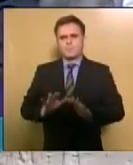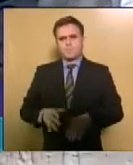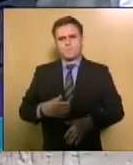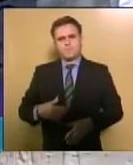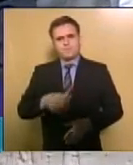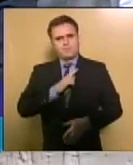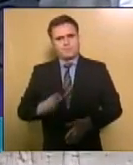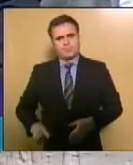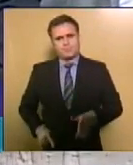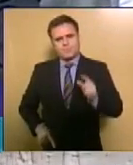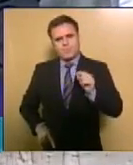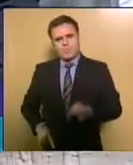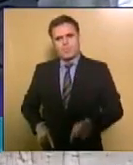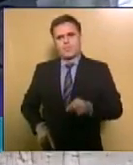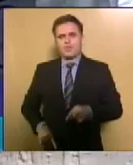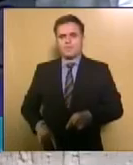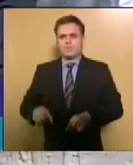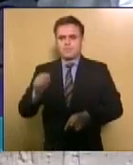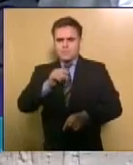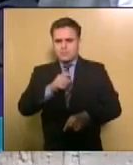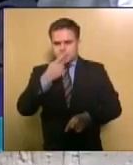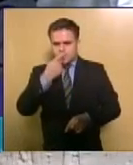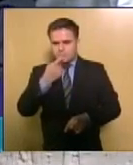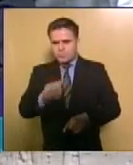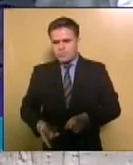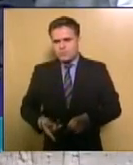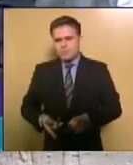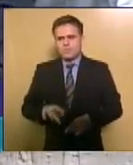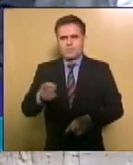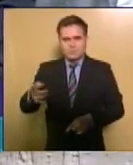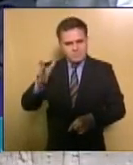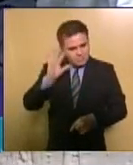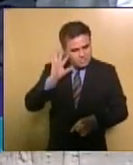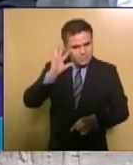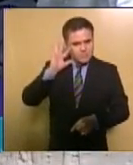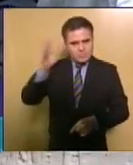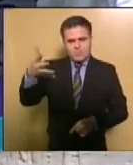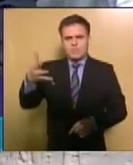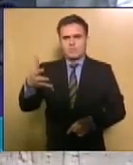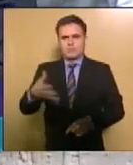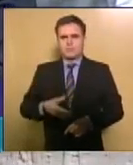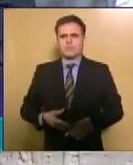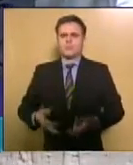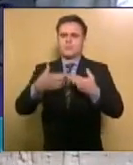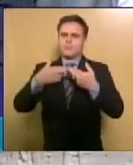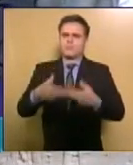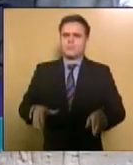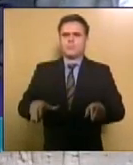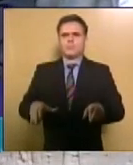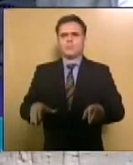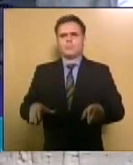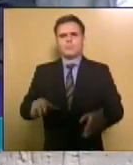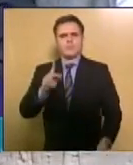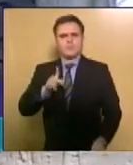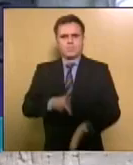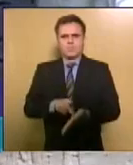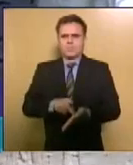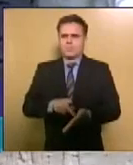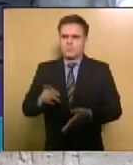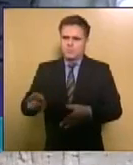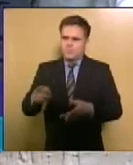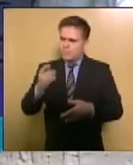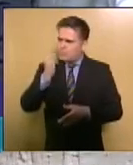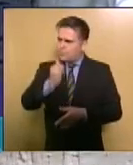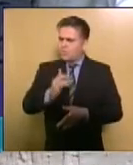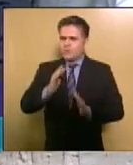governo do estado como foi colocado que é a pessoa decisiva para tomar as decisões se e foi dito